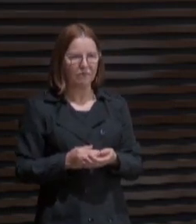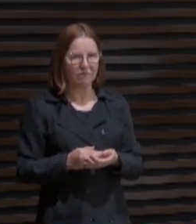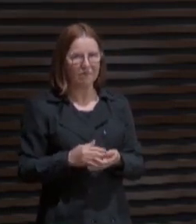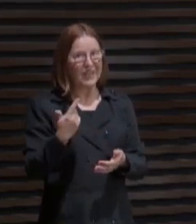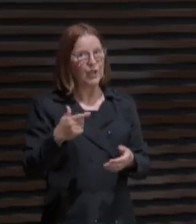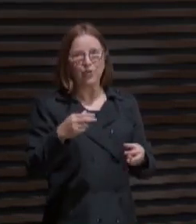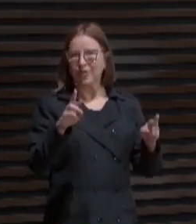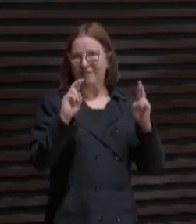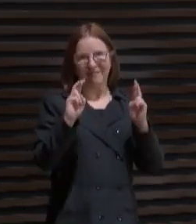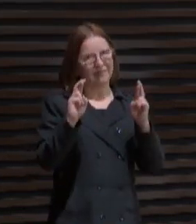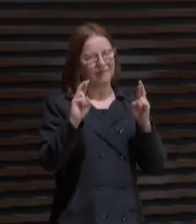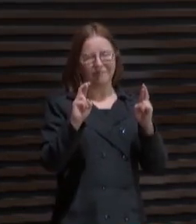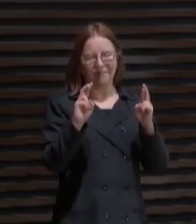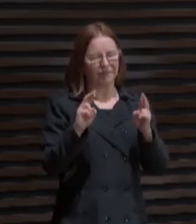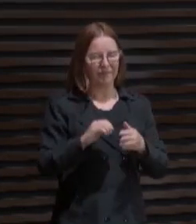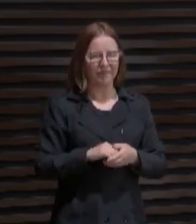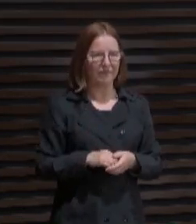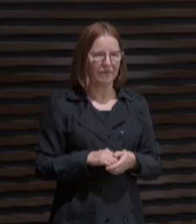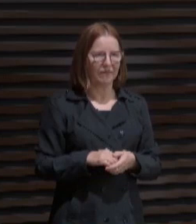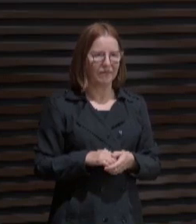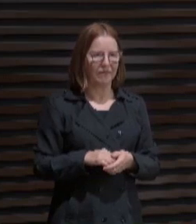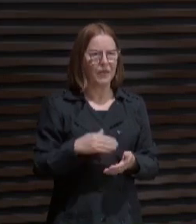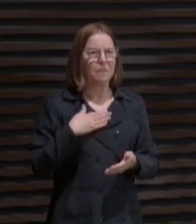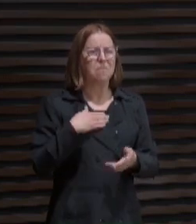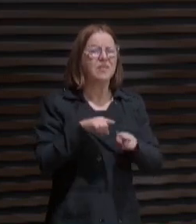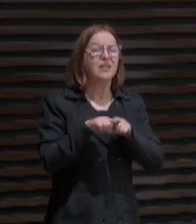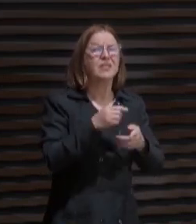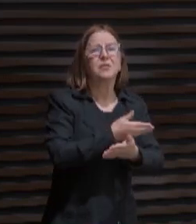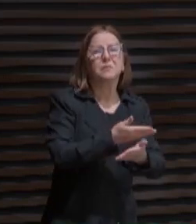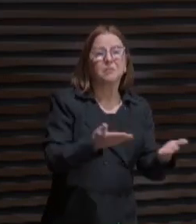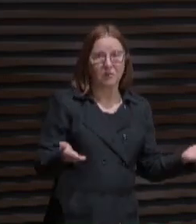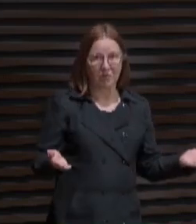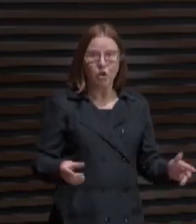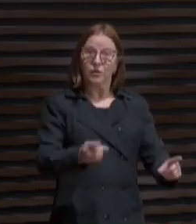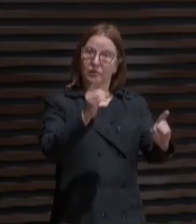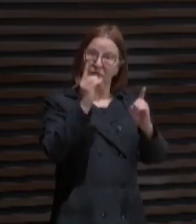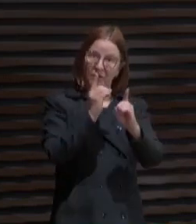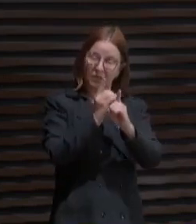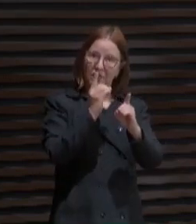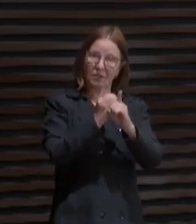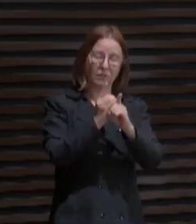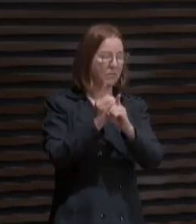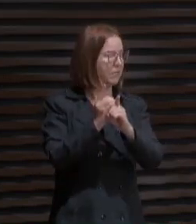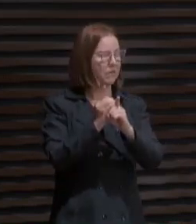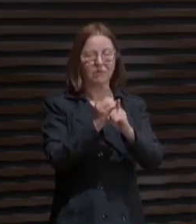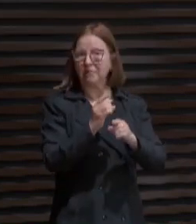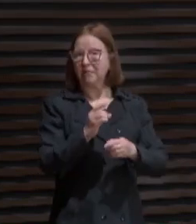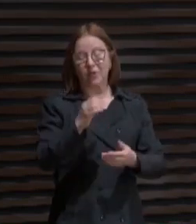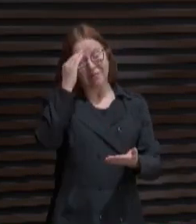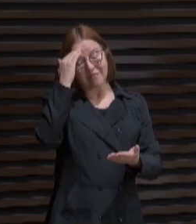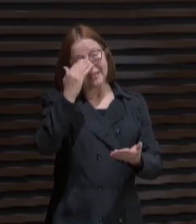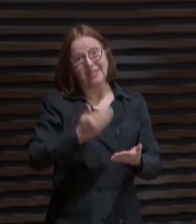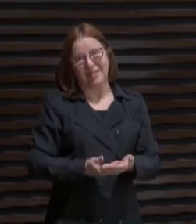desesperança. Meus irmãos, os discípulos não